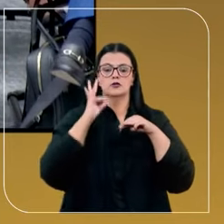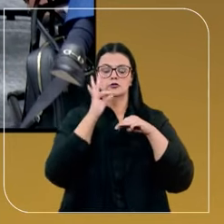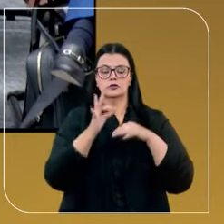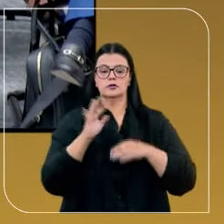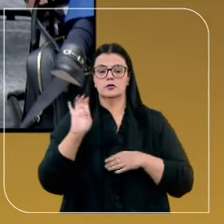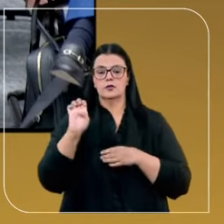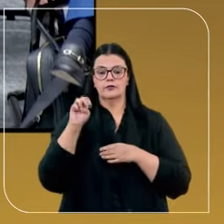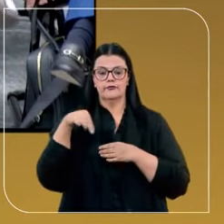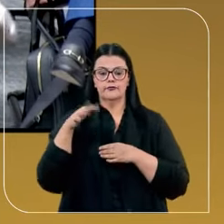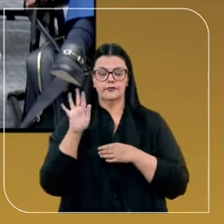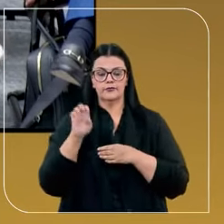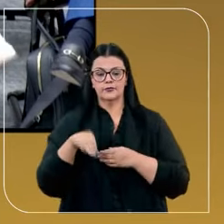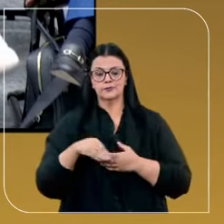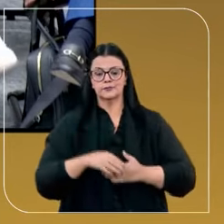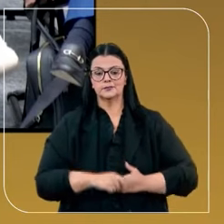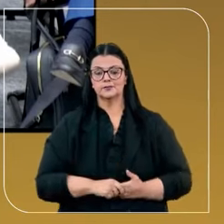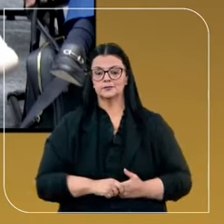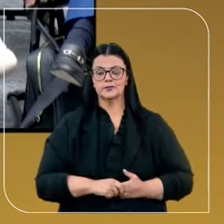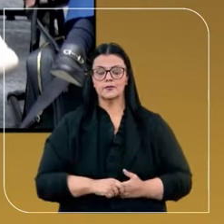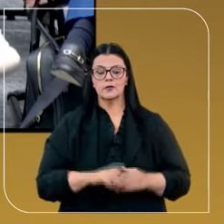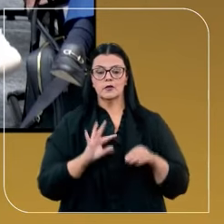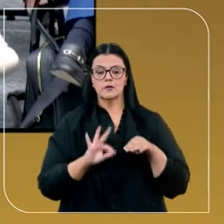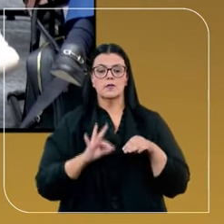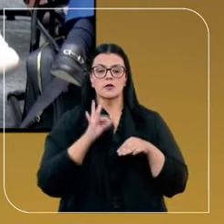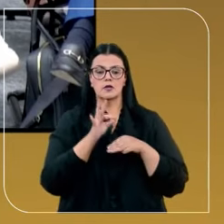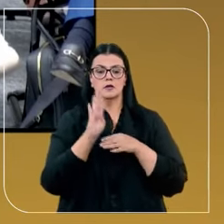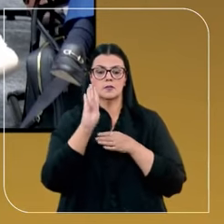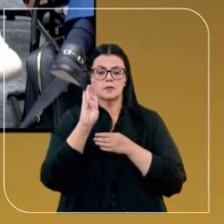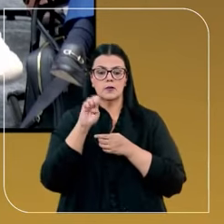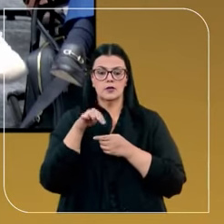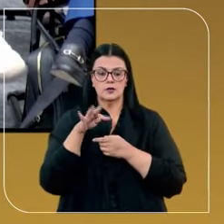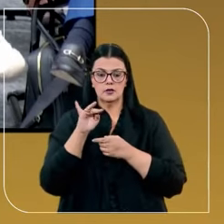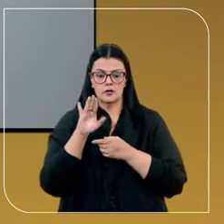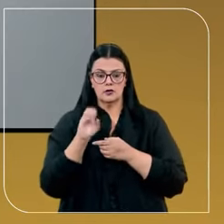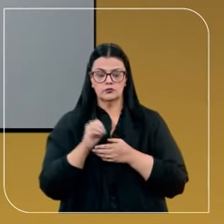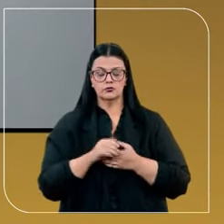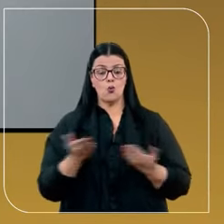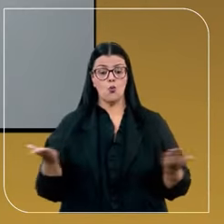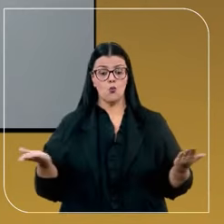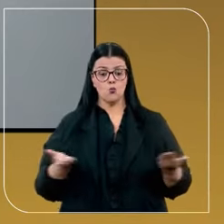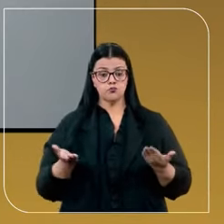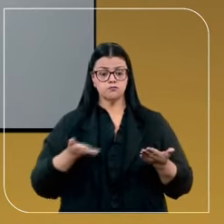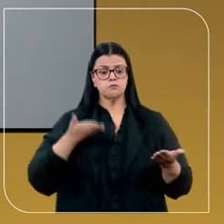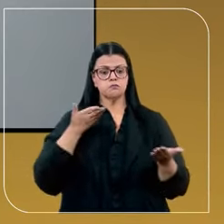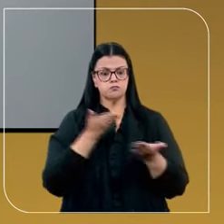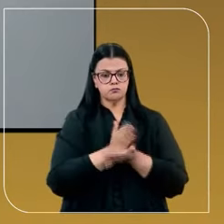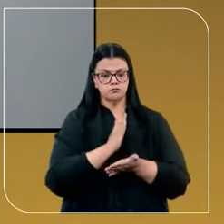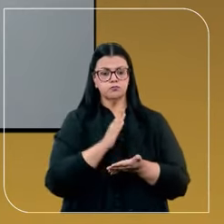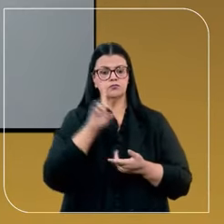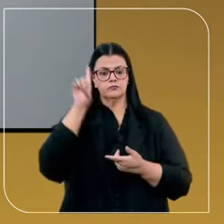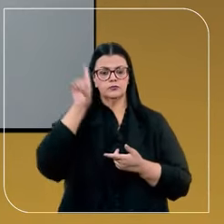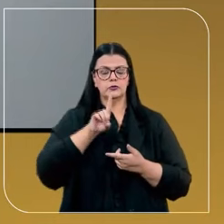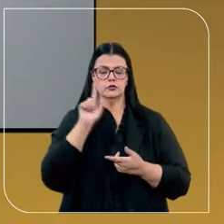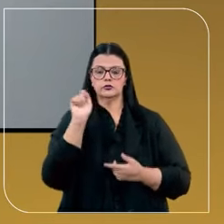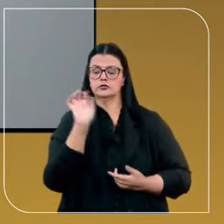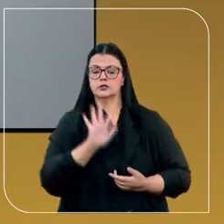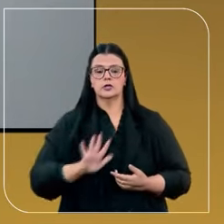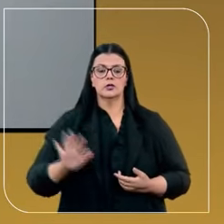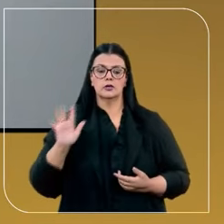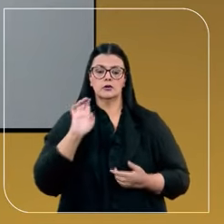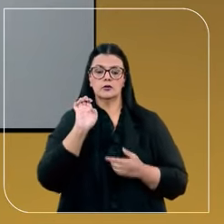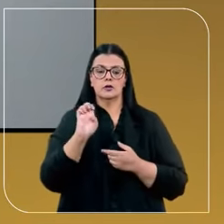Infam. O ministro Benedito Gonçalves, que hoje assume o cargo de diretor-geral da